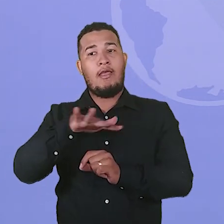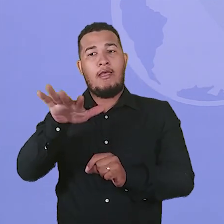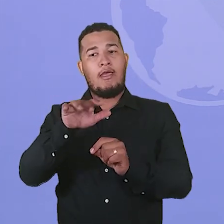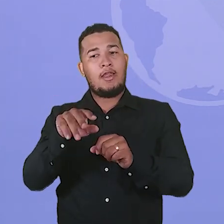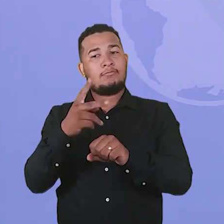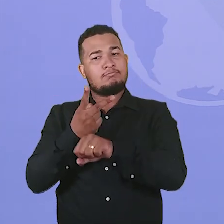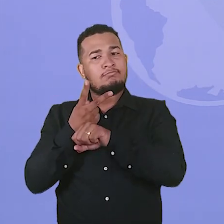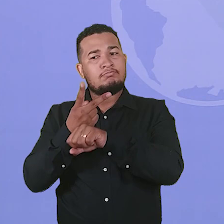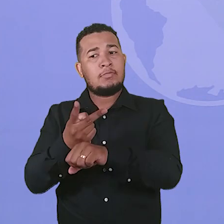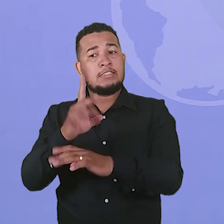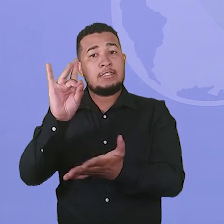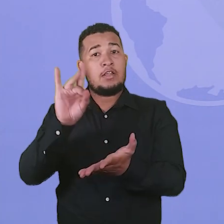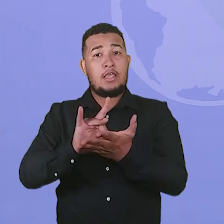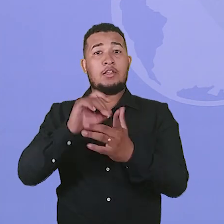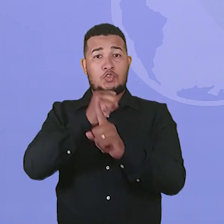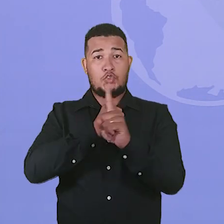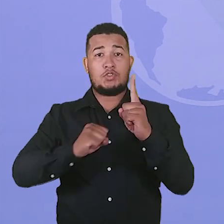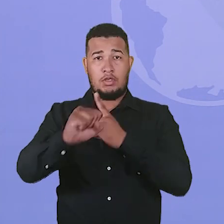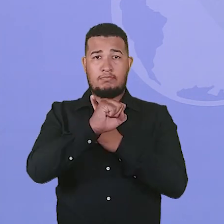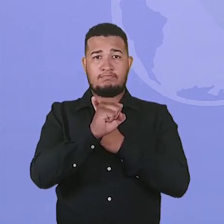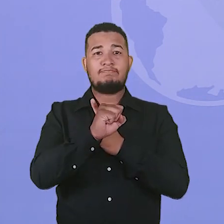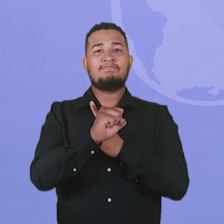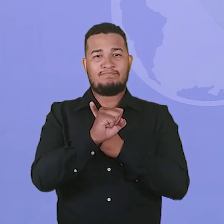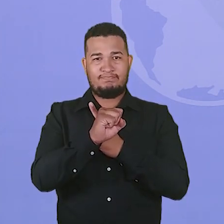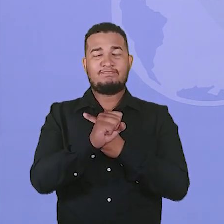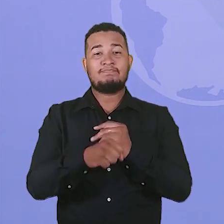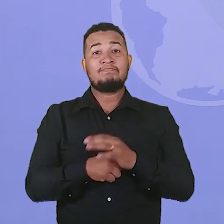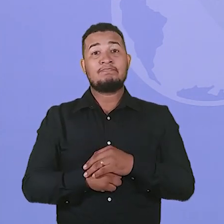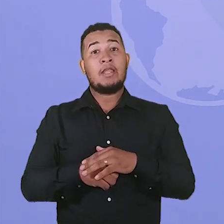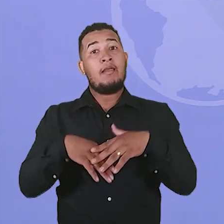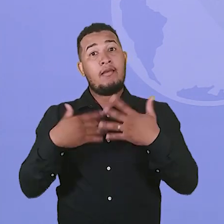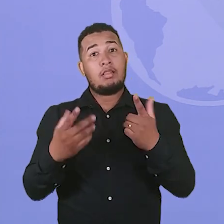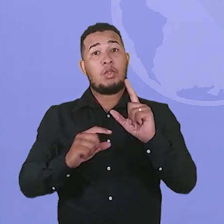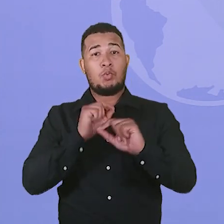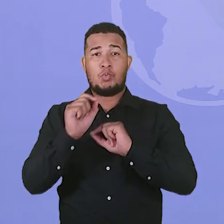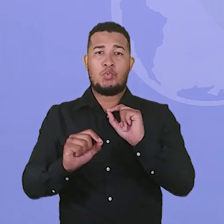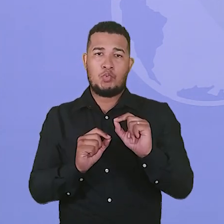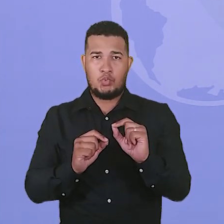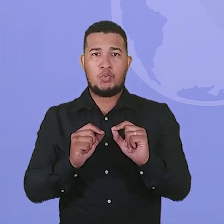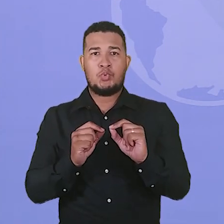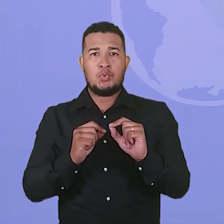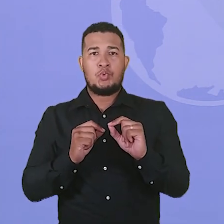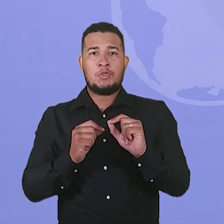a investigação da realidade social, tá bom? Então,